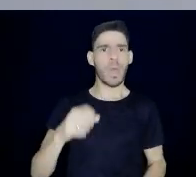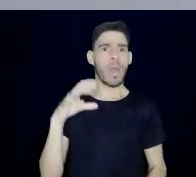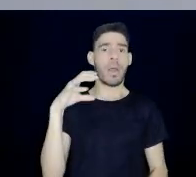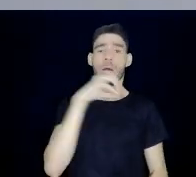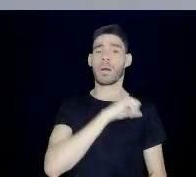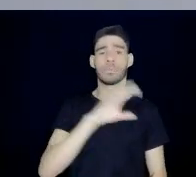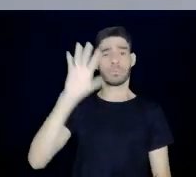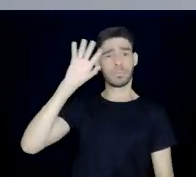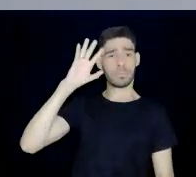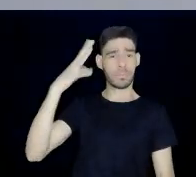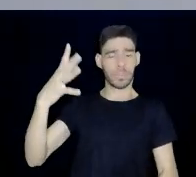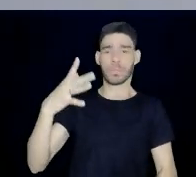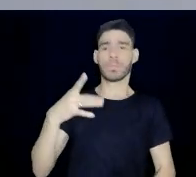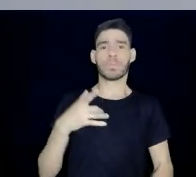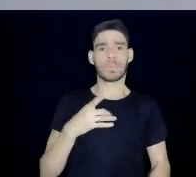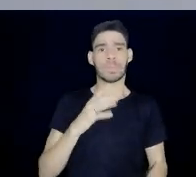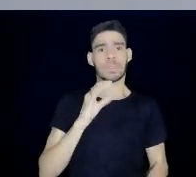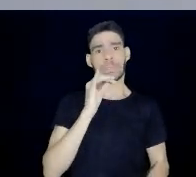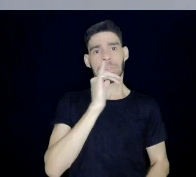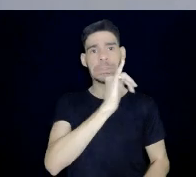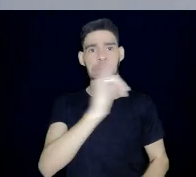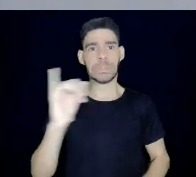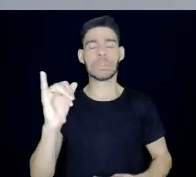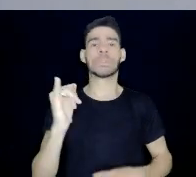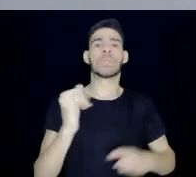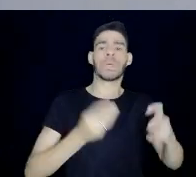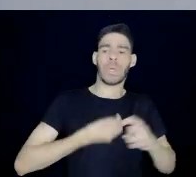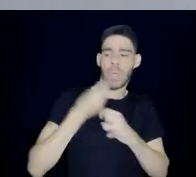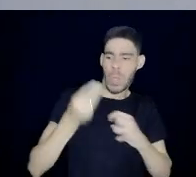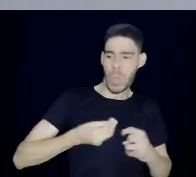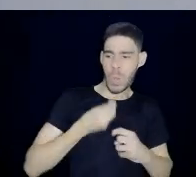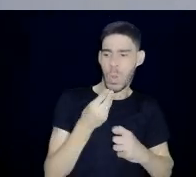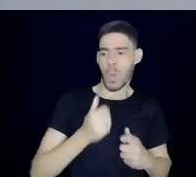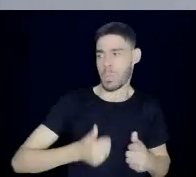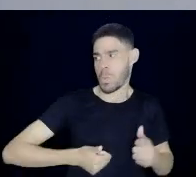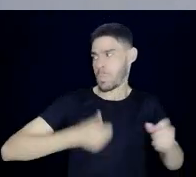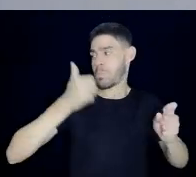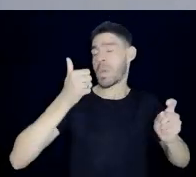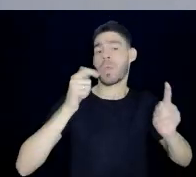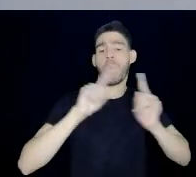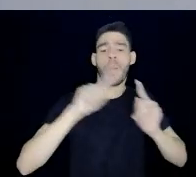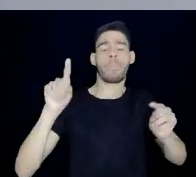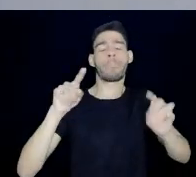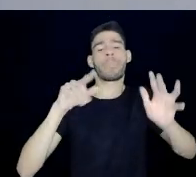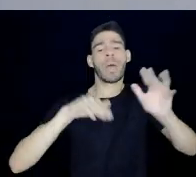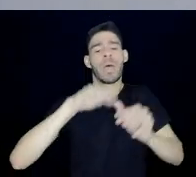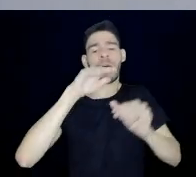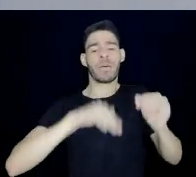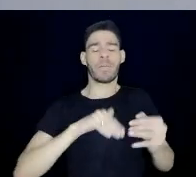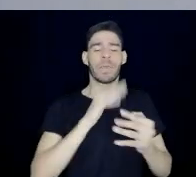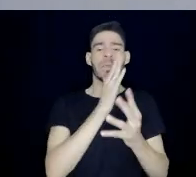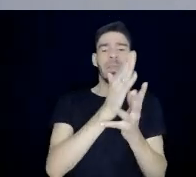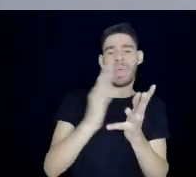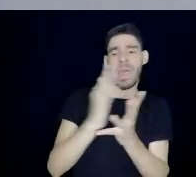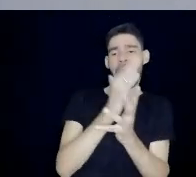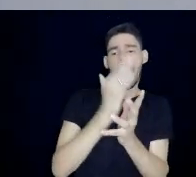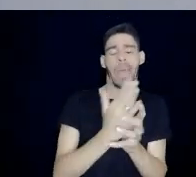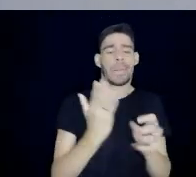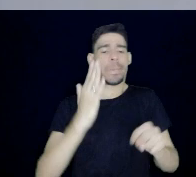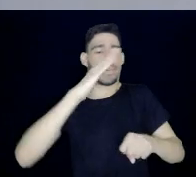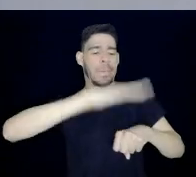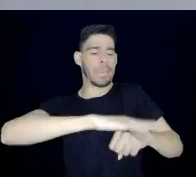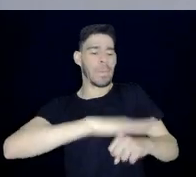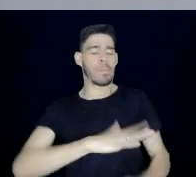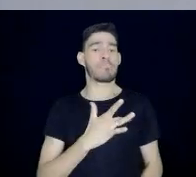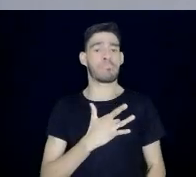decisões rápidas, em tentar comunicar da melhor maneira possível, mas muitas vezes, em algumas iniciativas